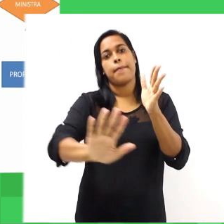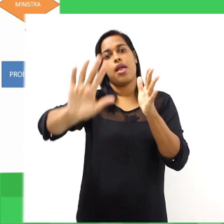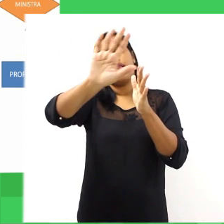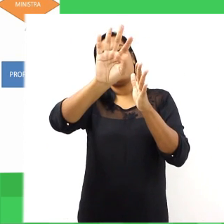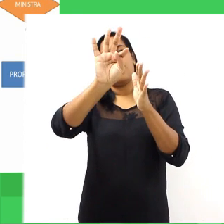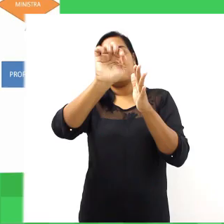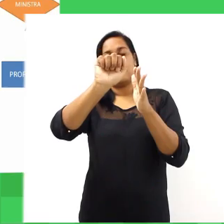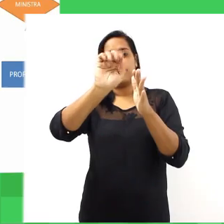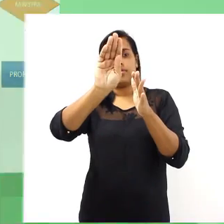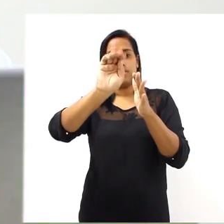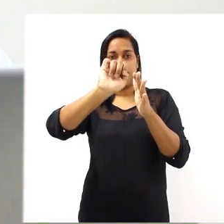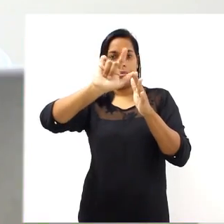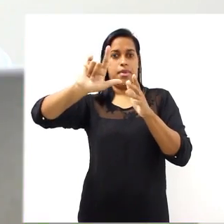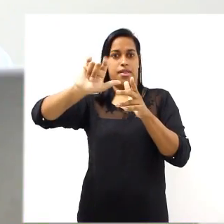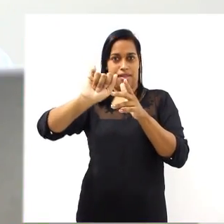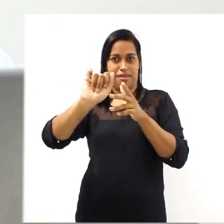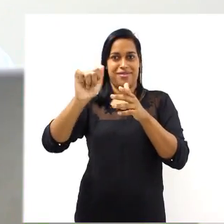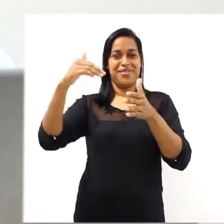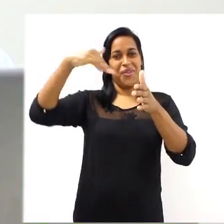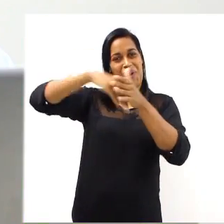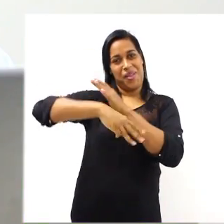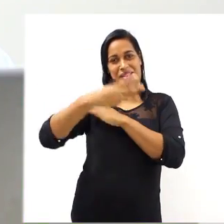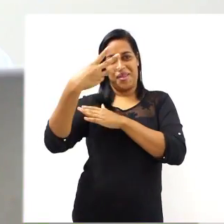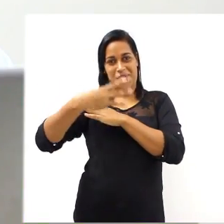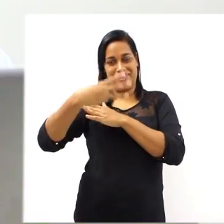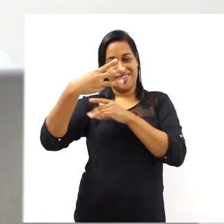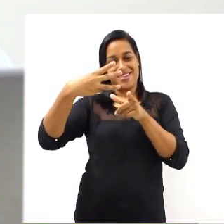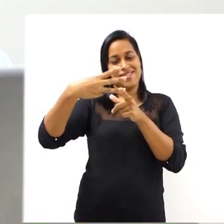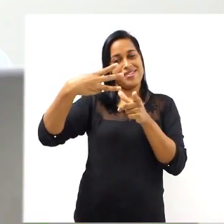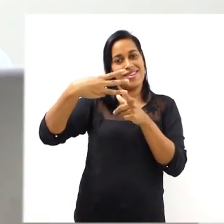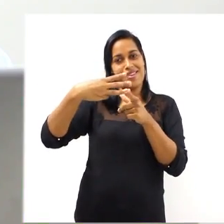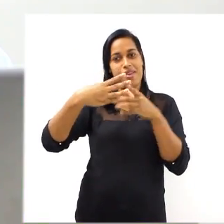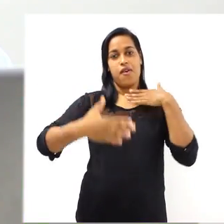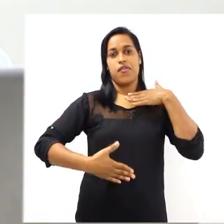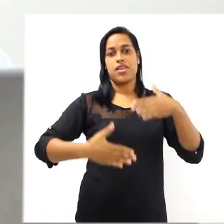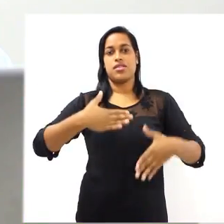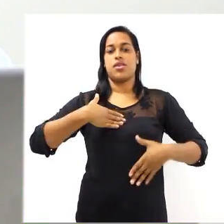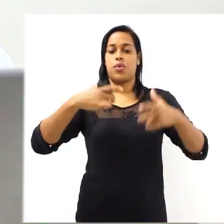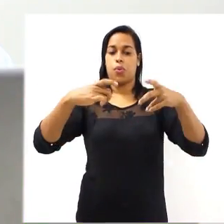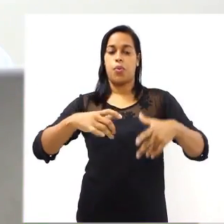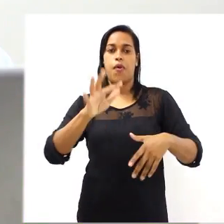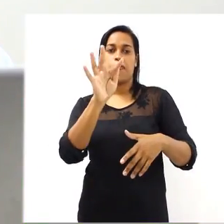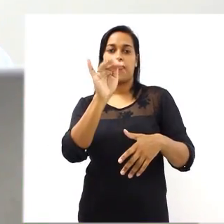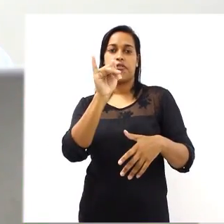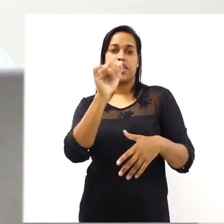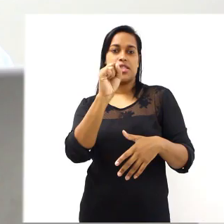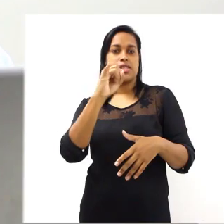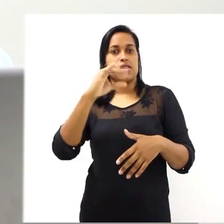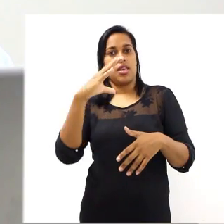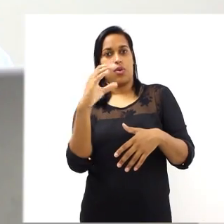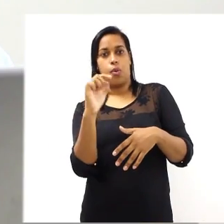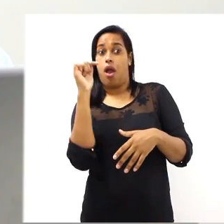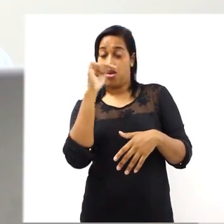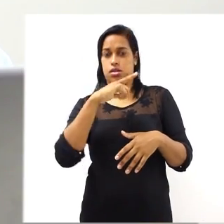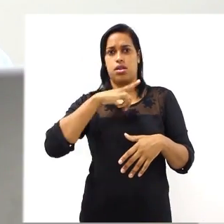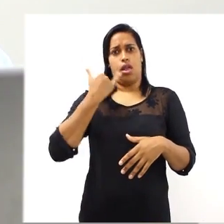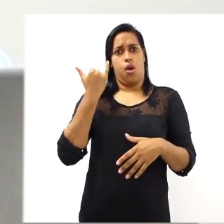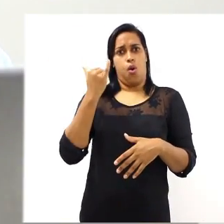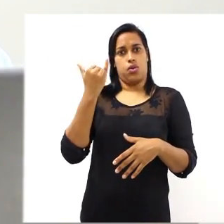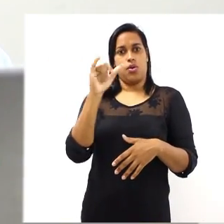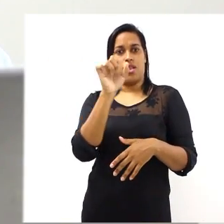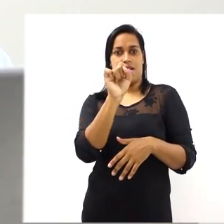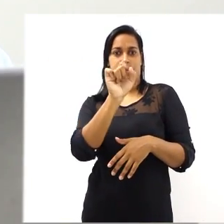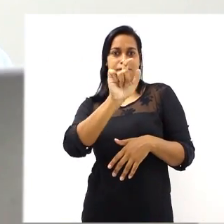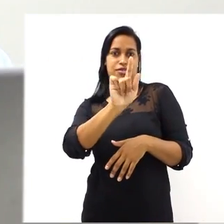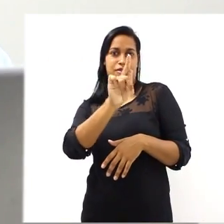nível físico, que há nesse nível aqui, onde o SGBD tem total controle. São